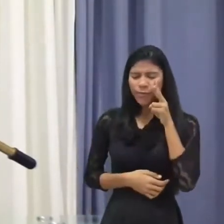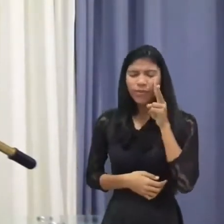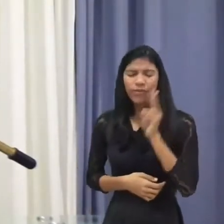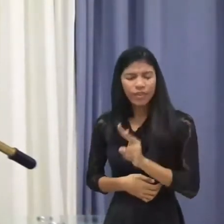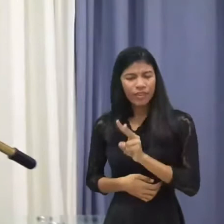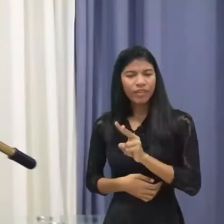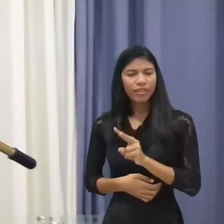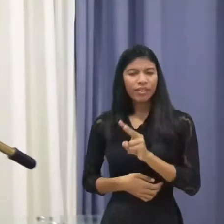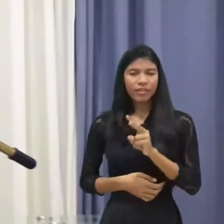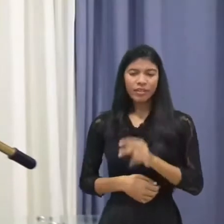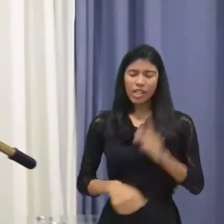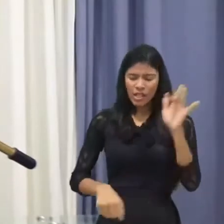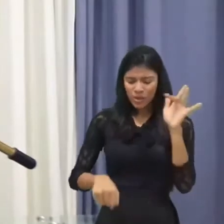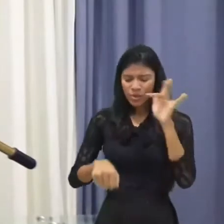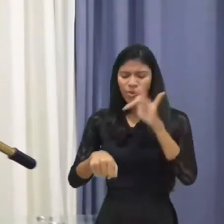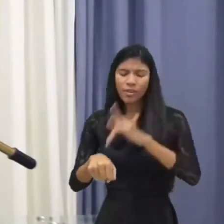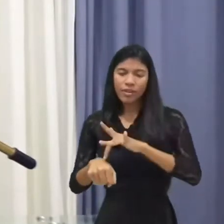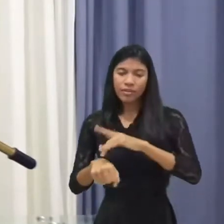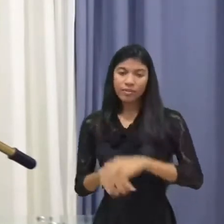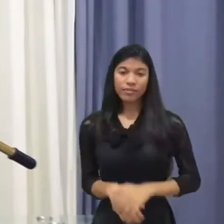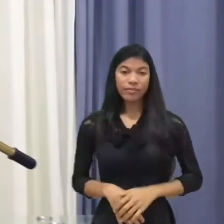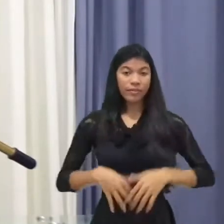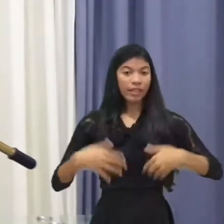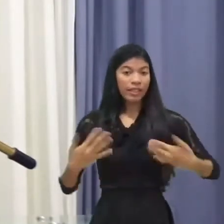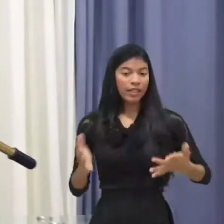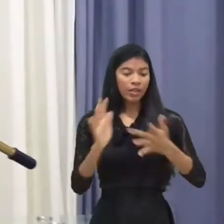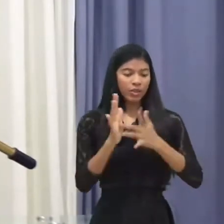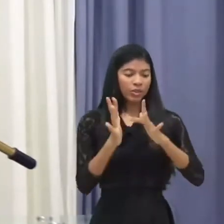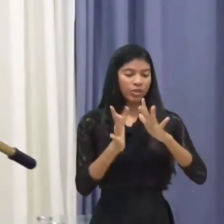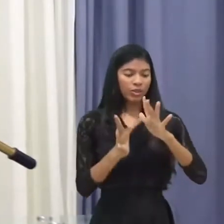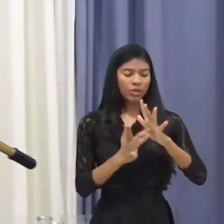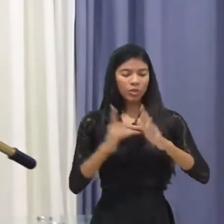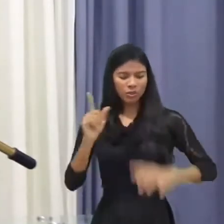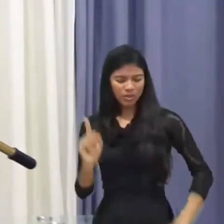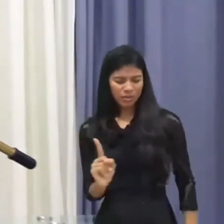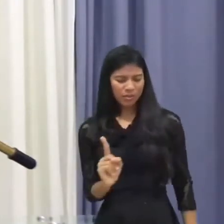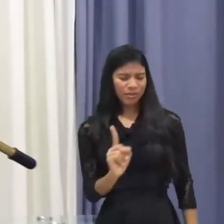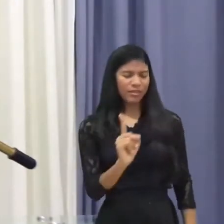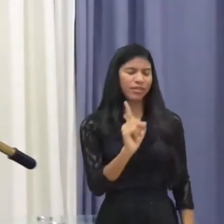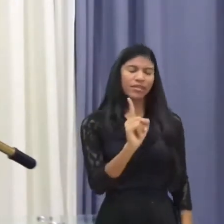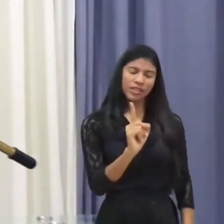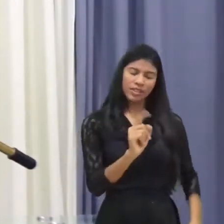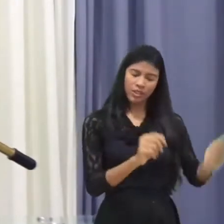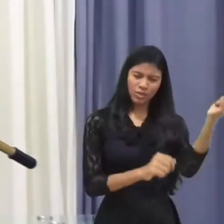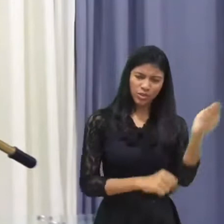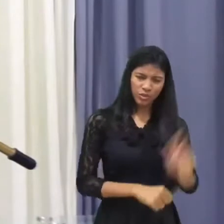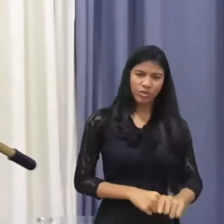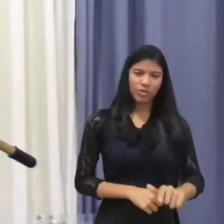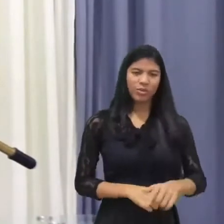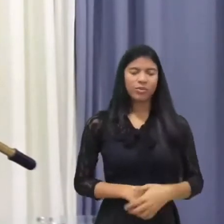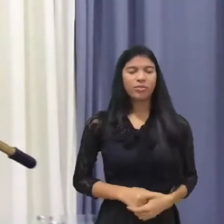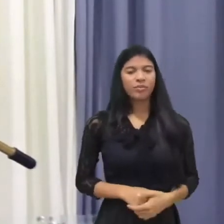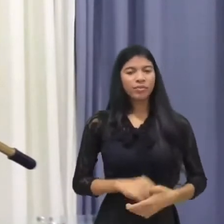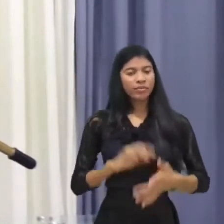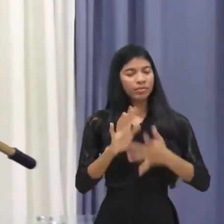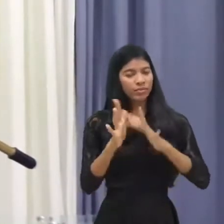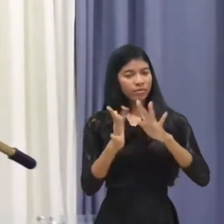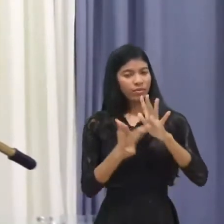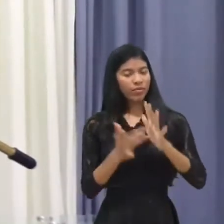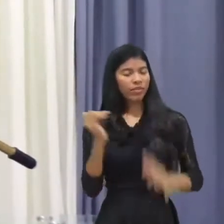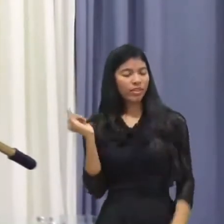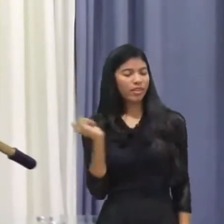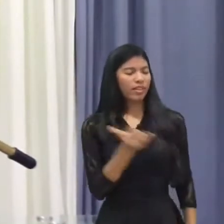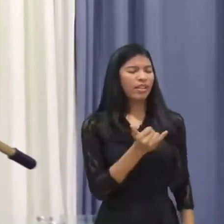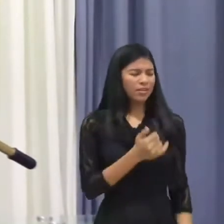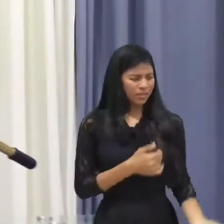foi ferido. E aí Jesus aparece outra vez. Agora eles estão os 11. E o Senhor diz: chega aqui, Tomé. E ele já vem